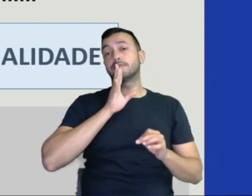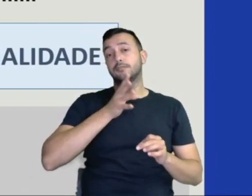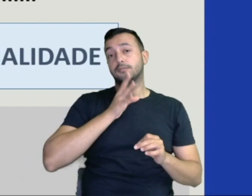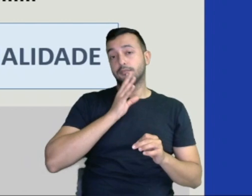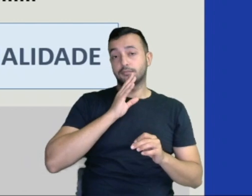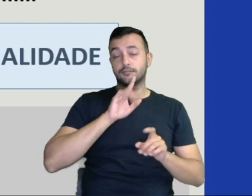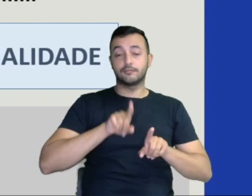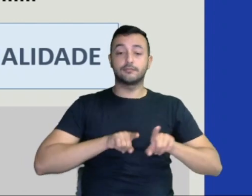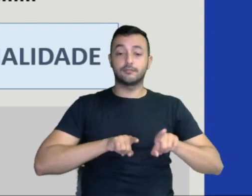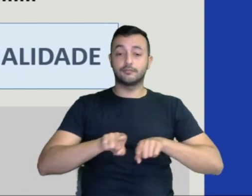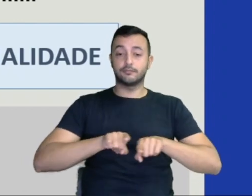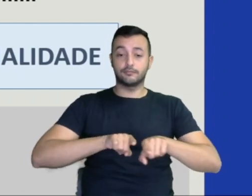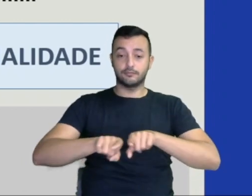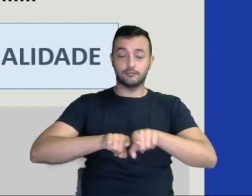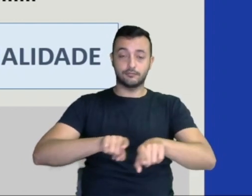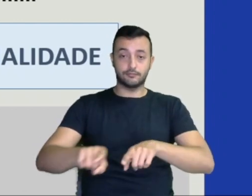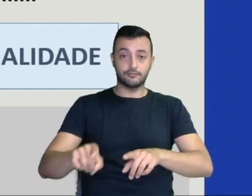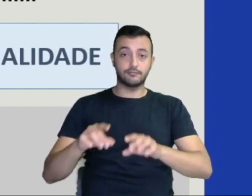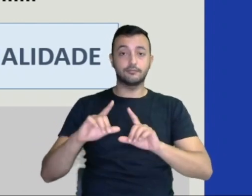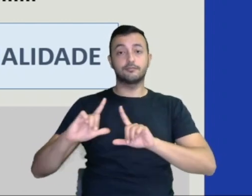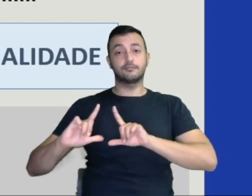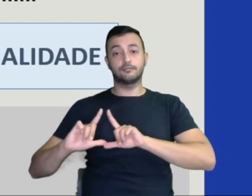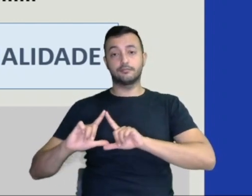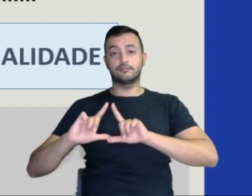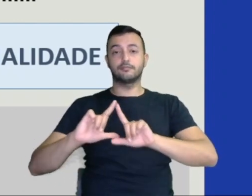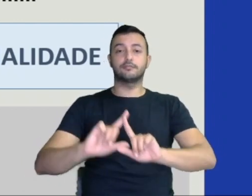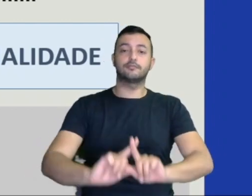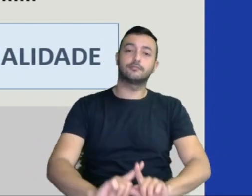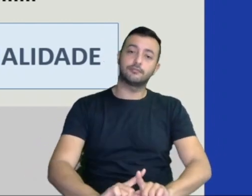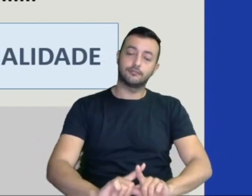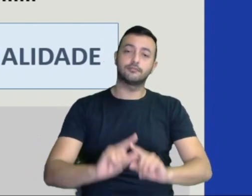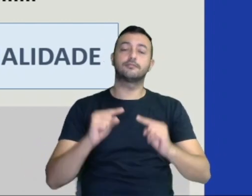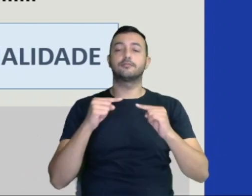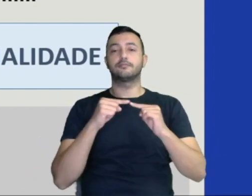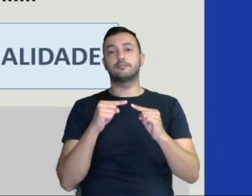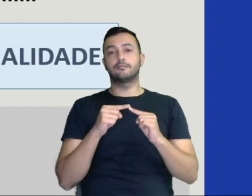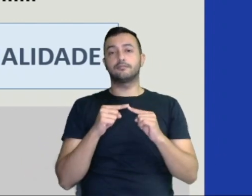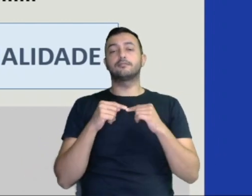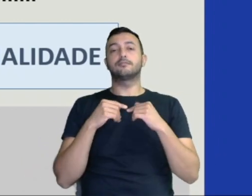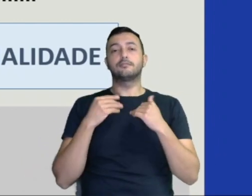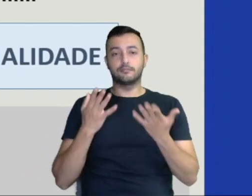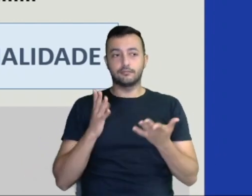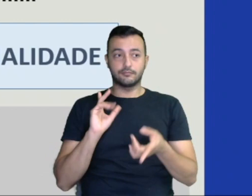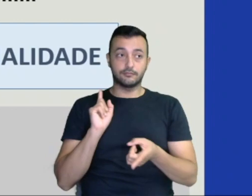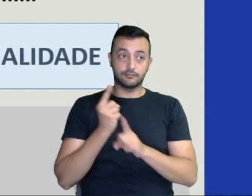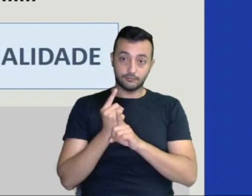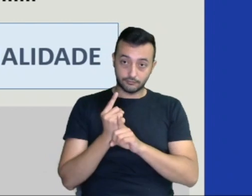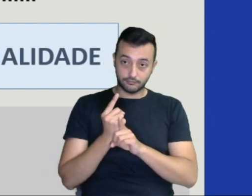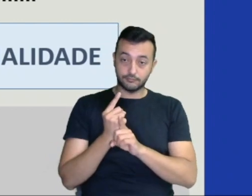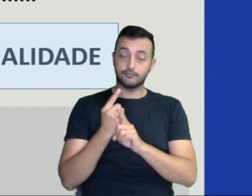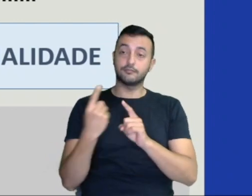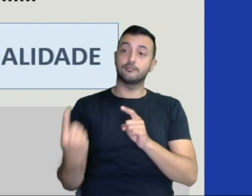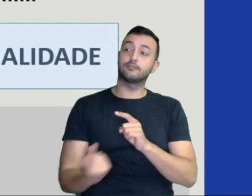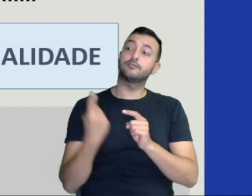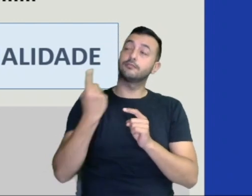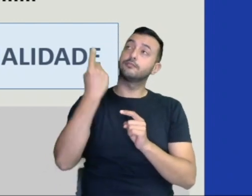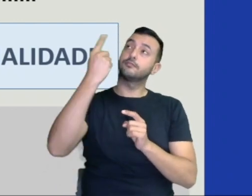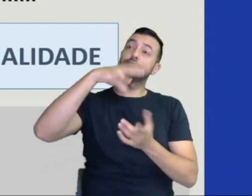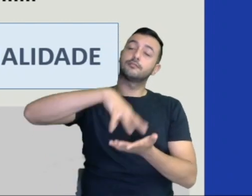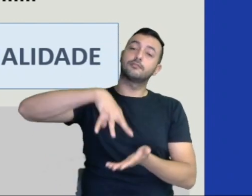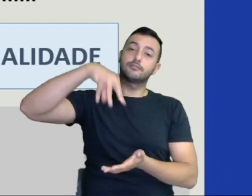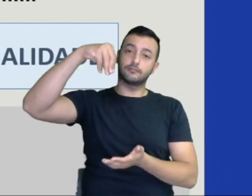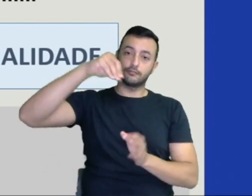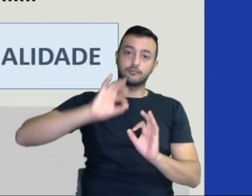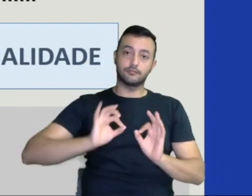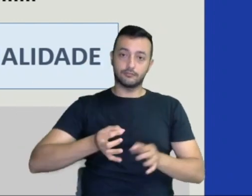sobre proporcionalidade entre as medidas dos triângulos formados para encontrar a altura daquela pirâmide,